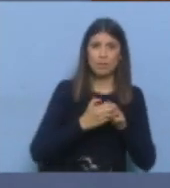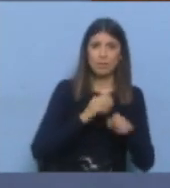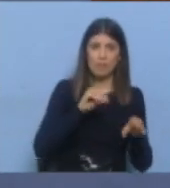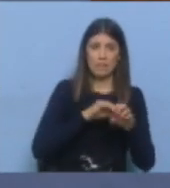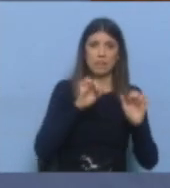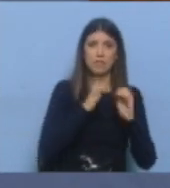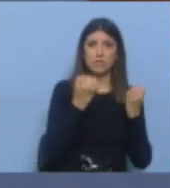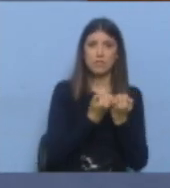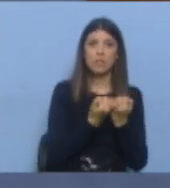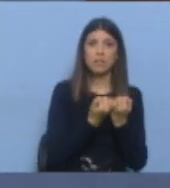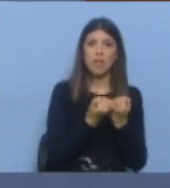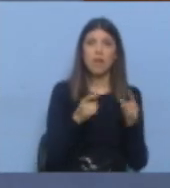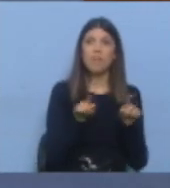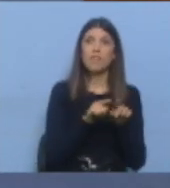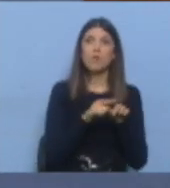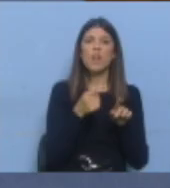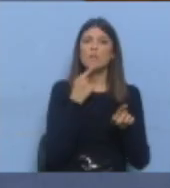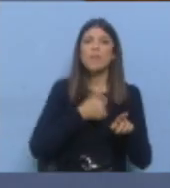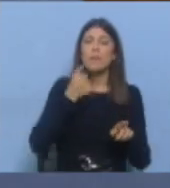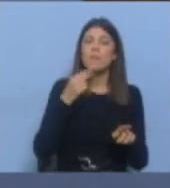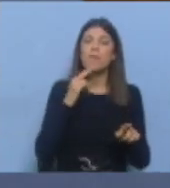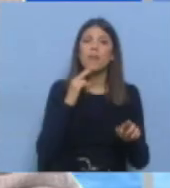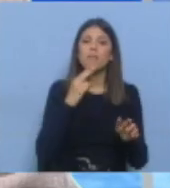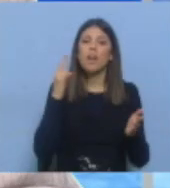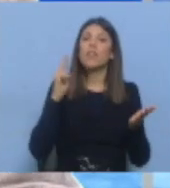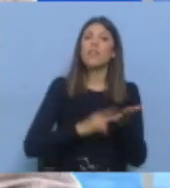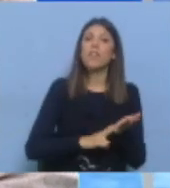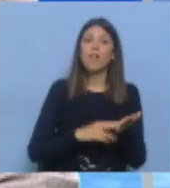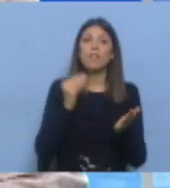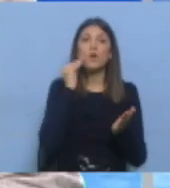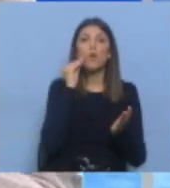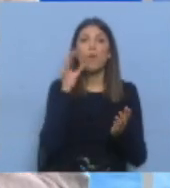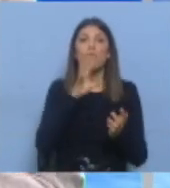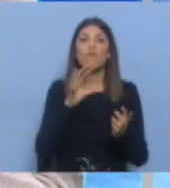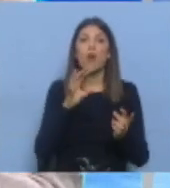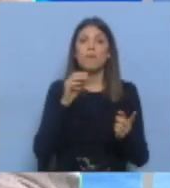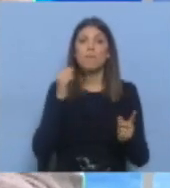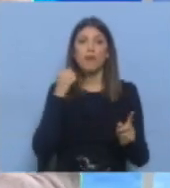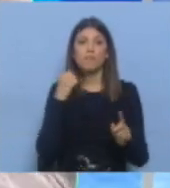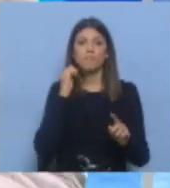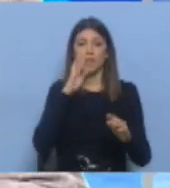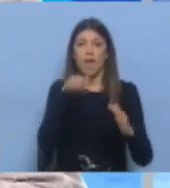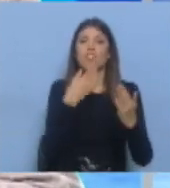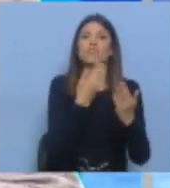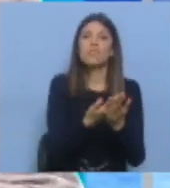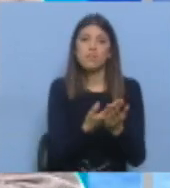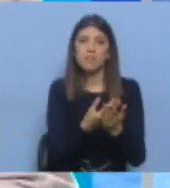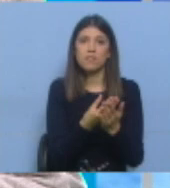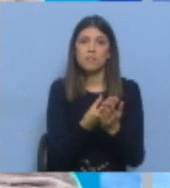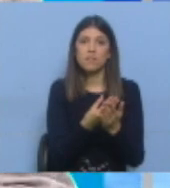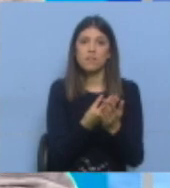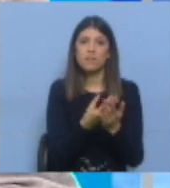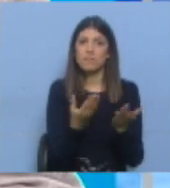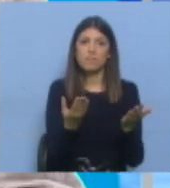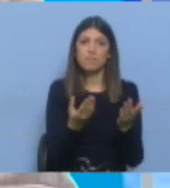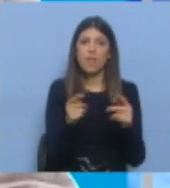muitas vezes, da leitura que se faz da realidade e do que devemos fazer com ela. Porque, enfim, parece que ela é um peso para a ação da Igreja, quando